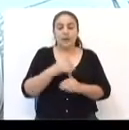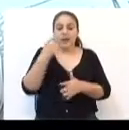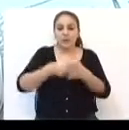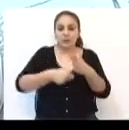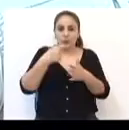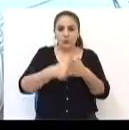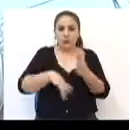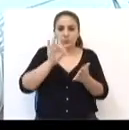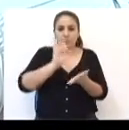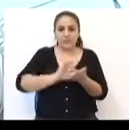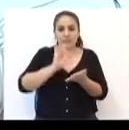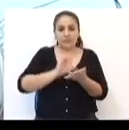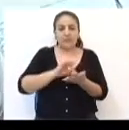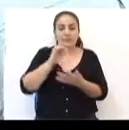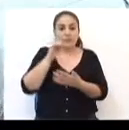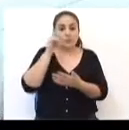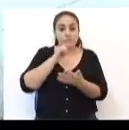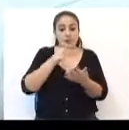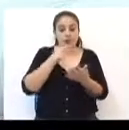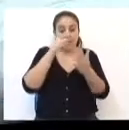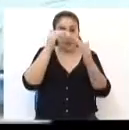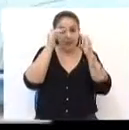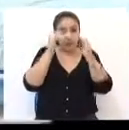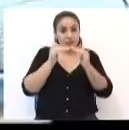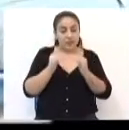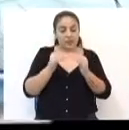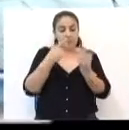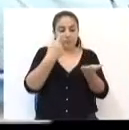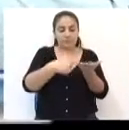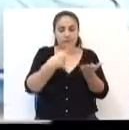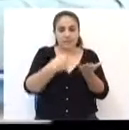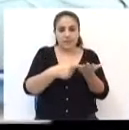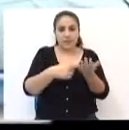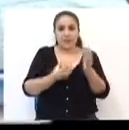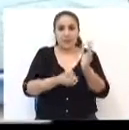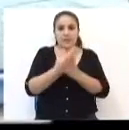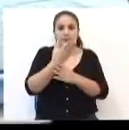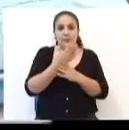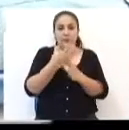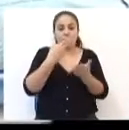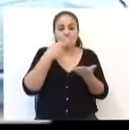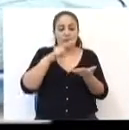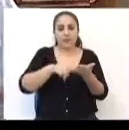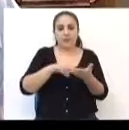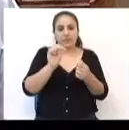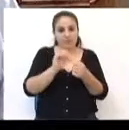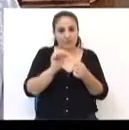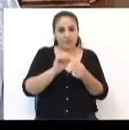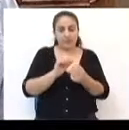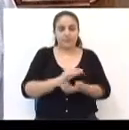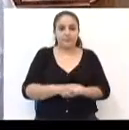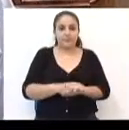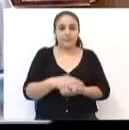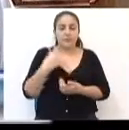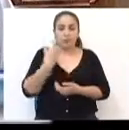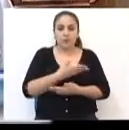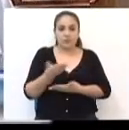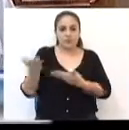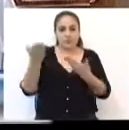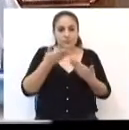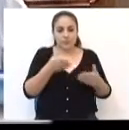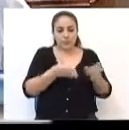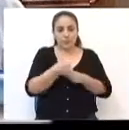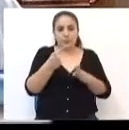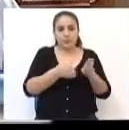luta para garantir que eles sejam cumpridos e a construção de uma carta serão pautados. Hoje nós recebemos o